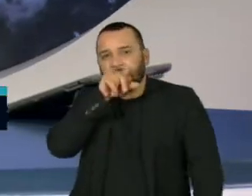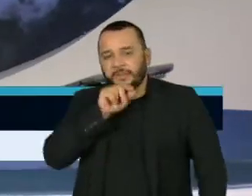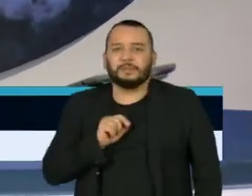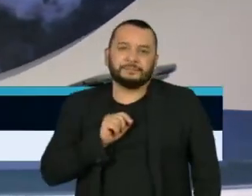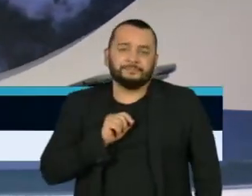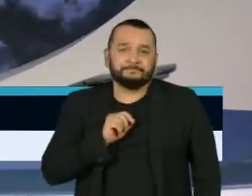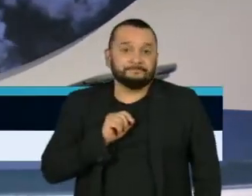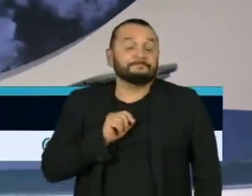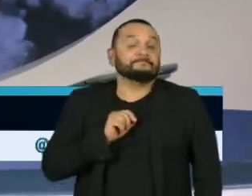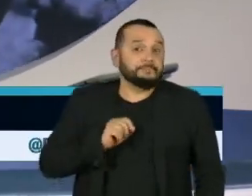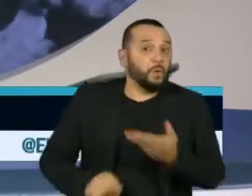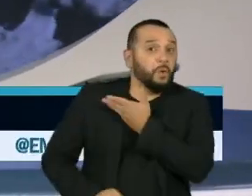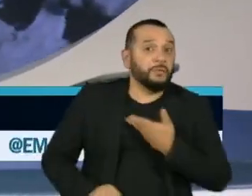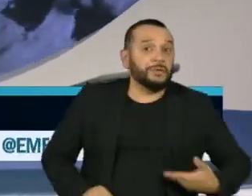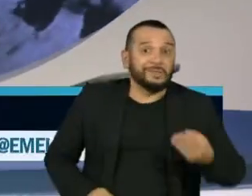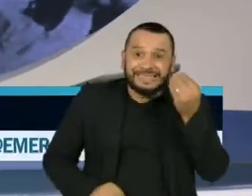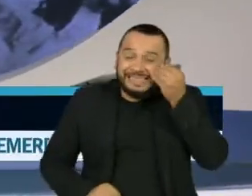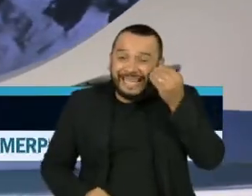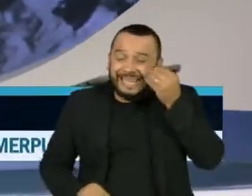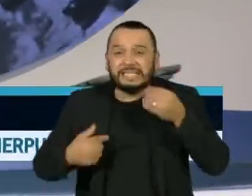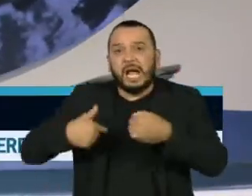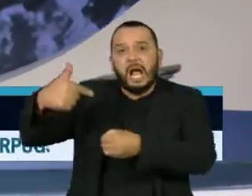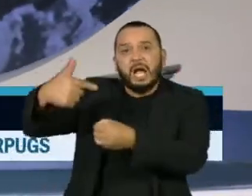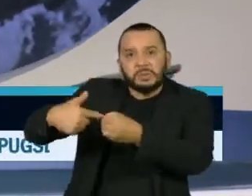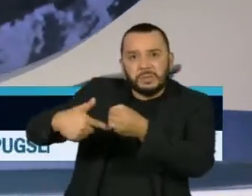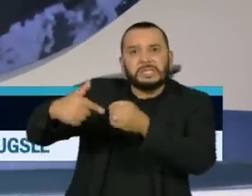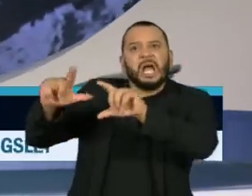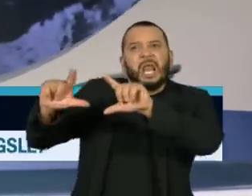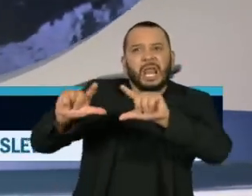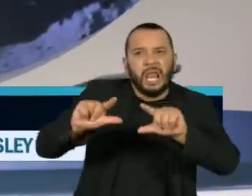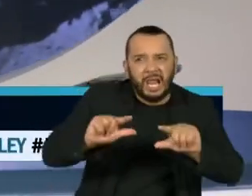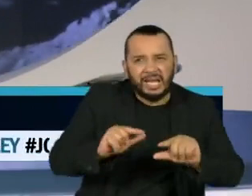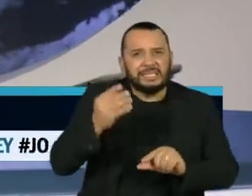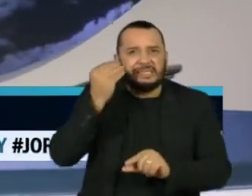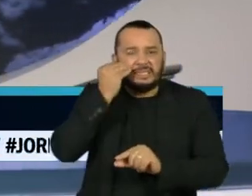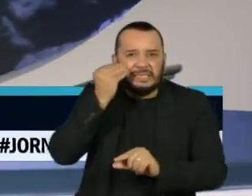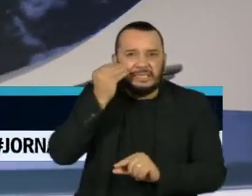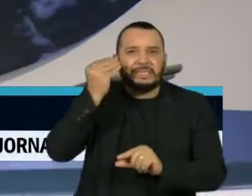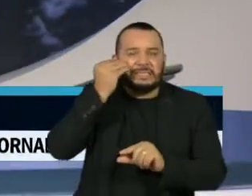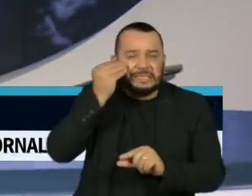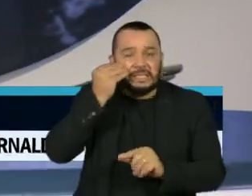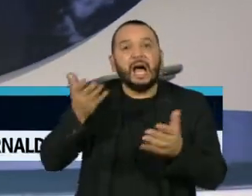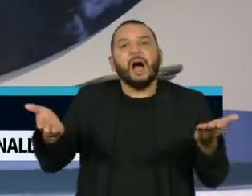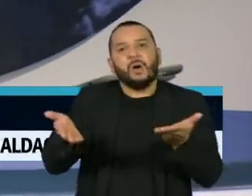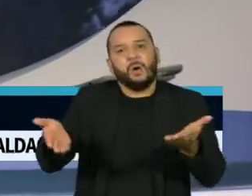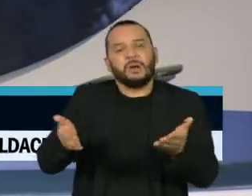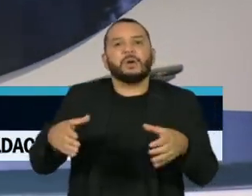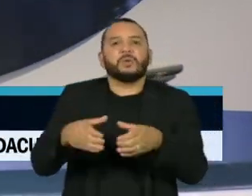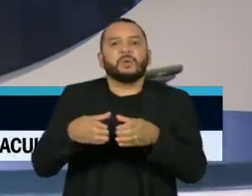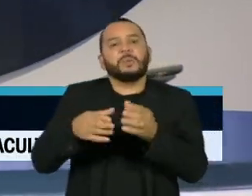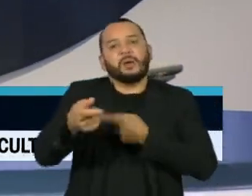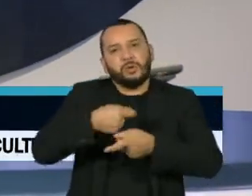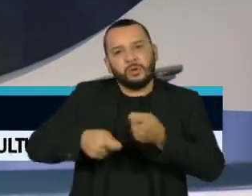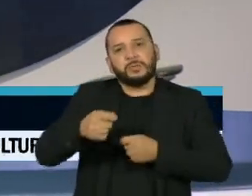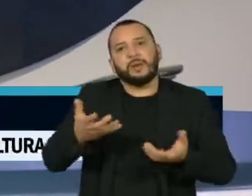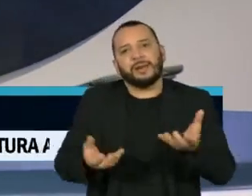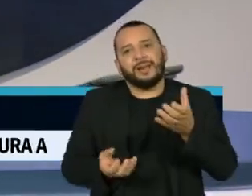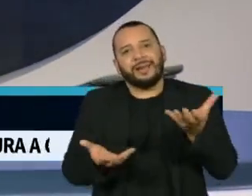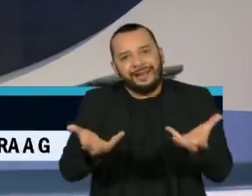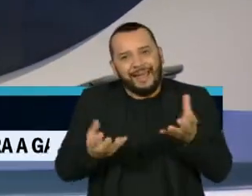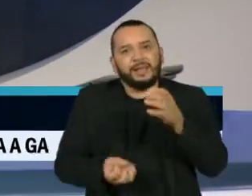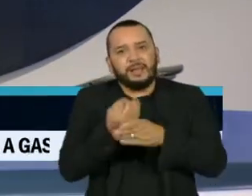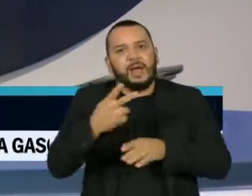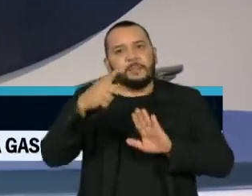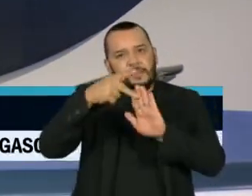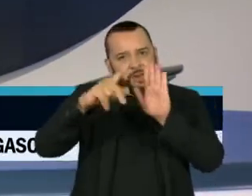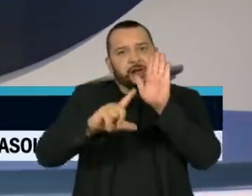O governo segue na tentativa de baixar os preços dos combustíveis. Agora, a equipe econômica quer forçar a ampliação de um projeto de lei complementar